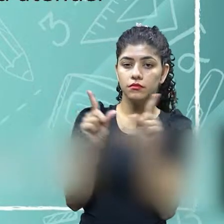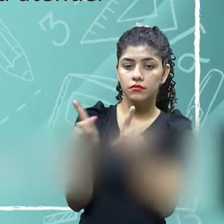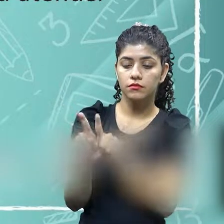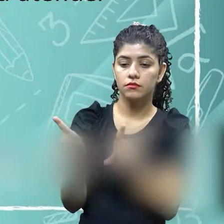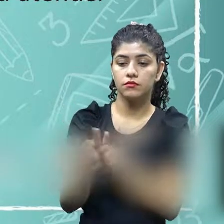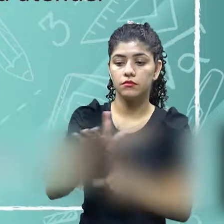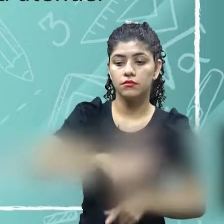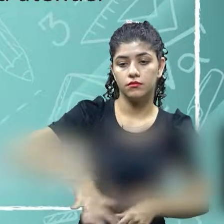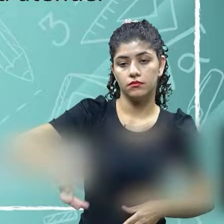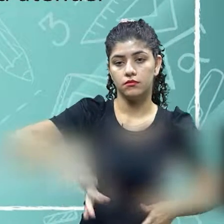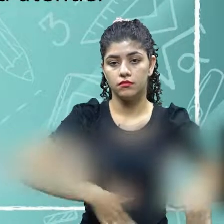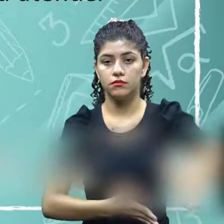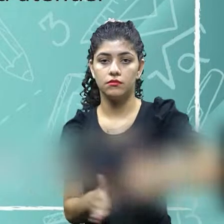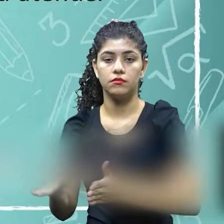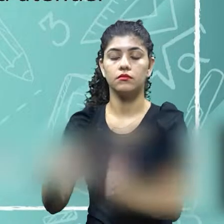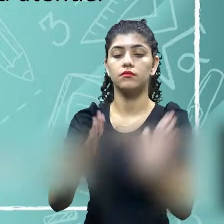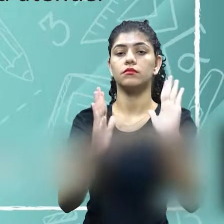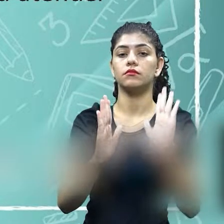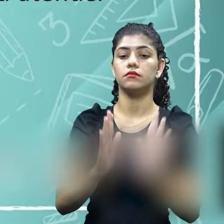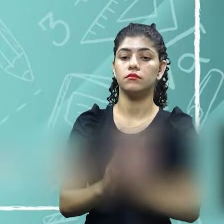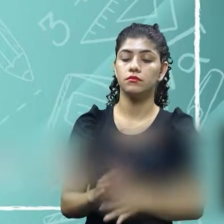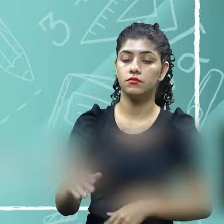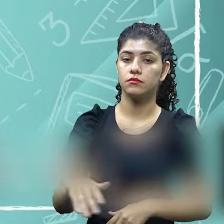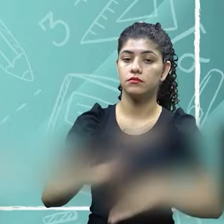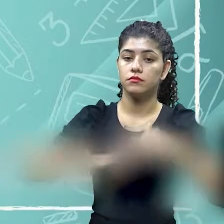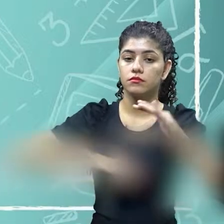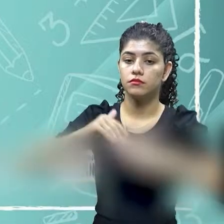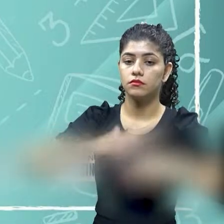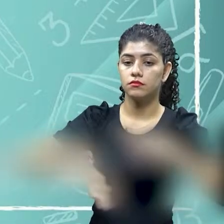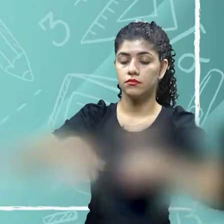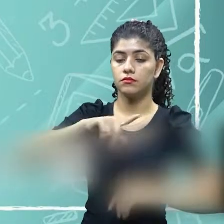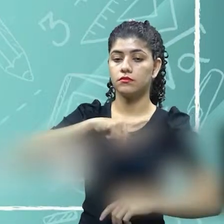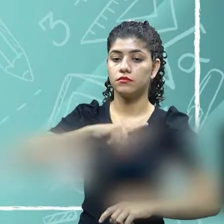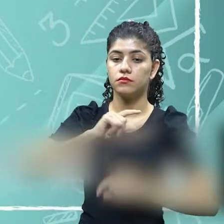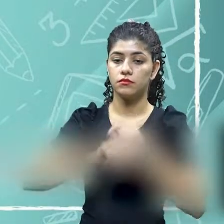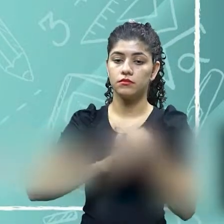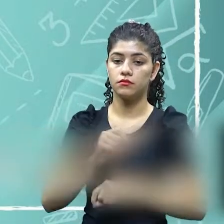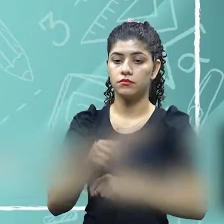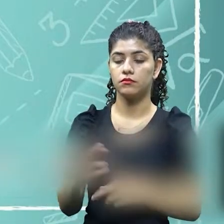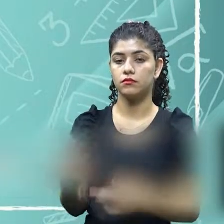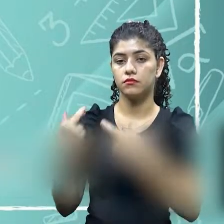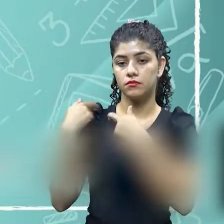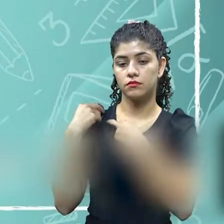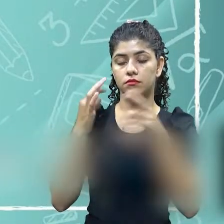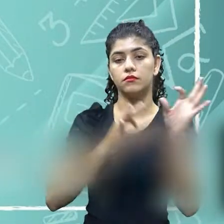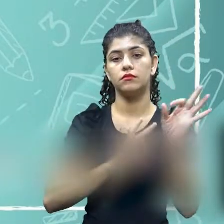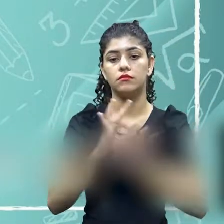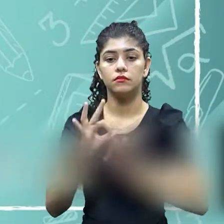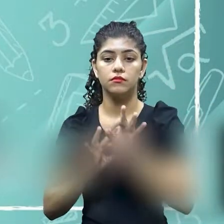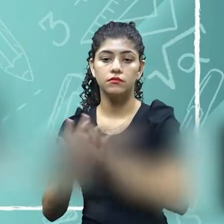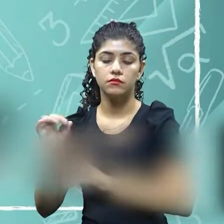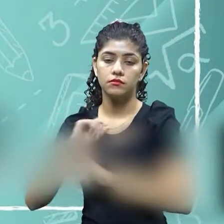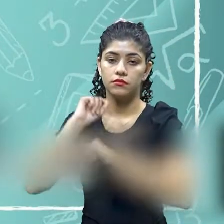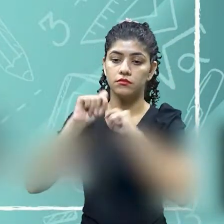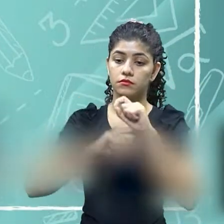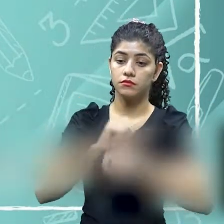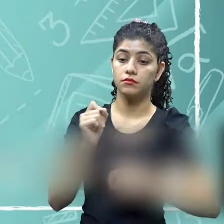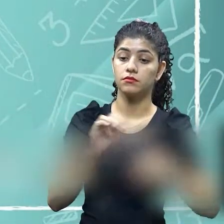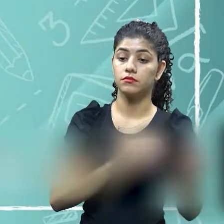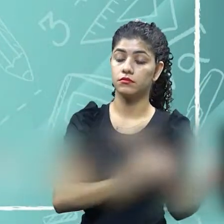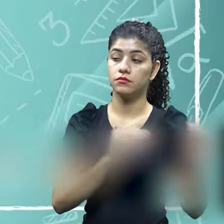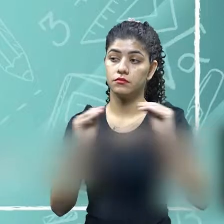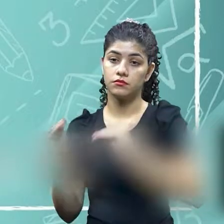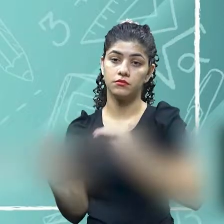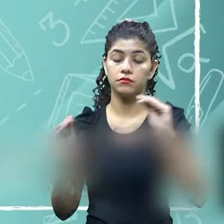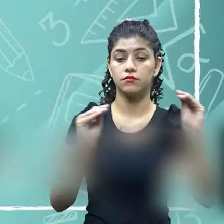custos, ampliar rotas ou atender às grandes demandas. Então, o profissional que está vinculado ao transporte marítimo, onde ele vai organizar a